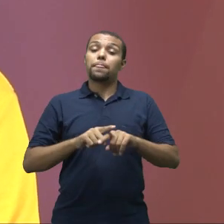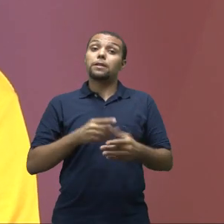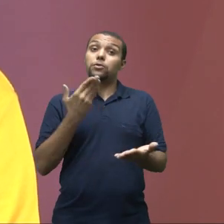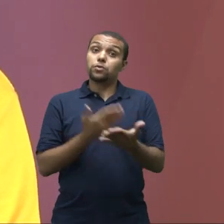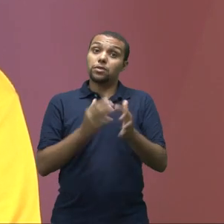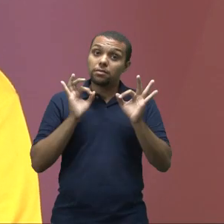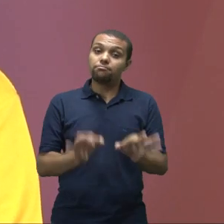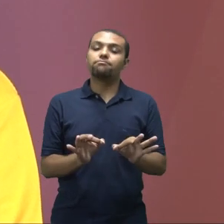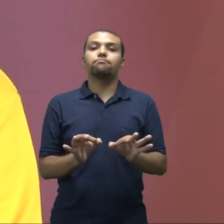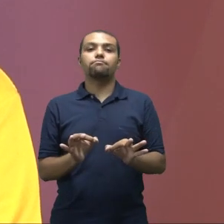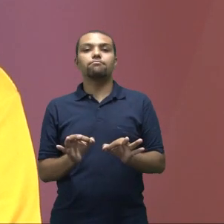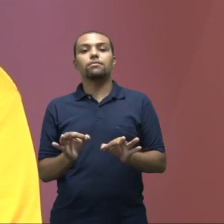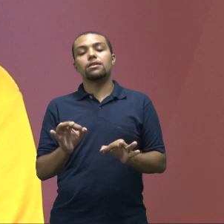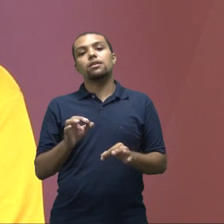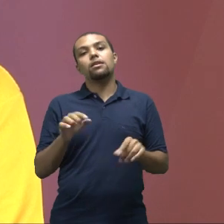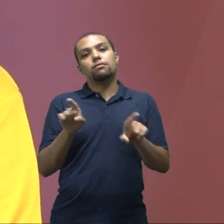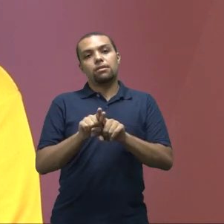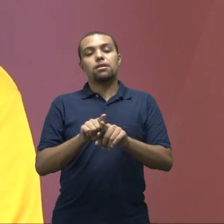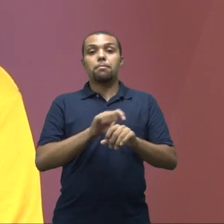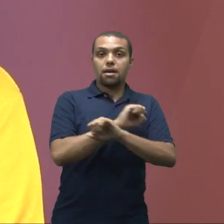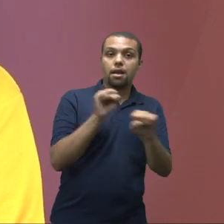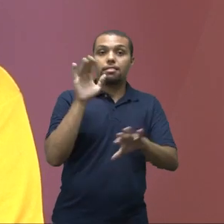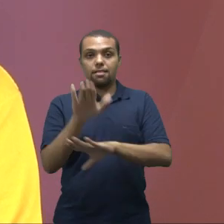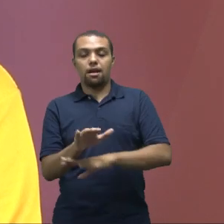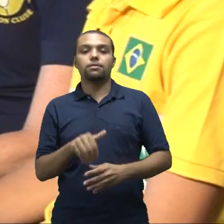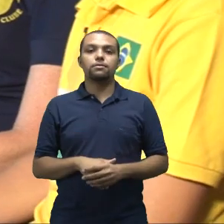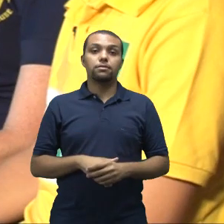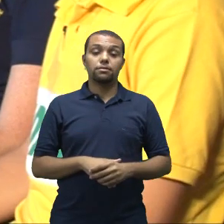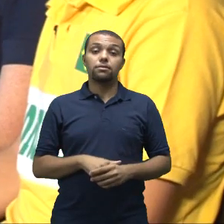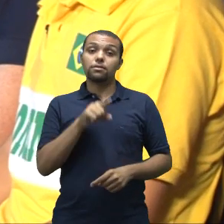assim, para estudar mesmo, eu faço isso à tarde.